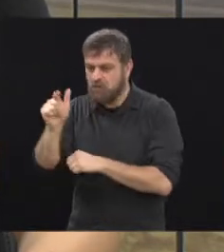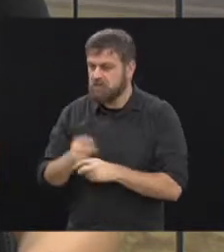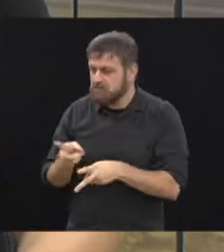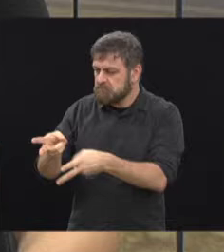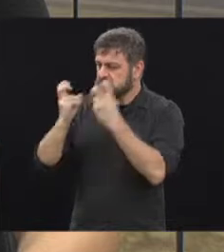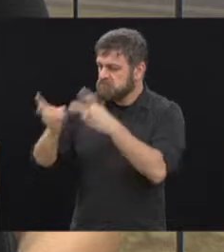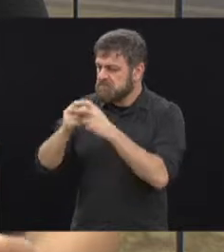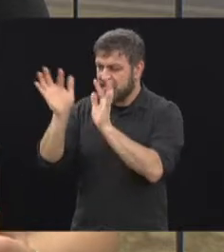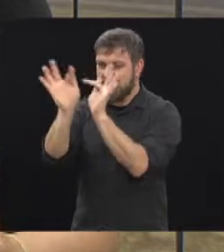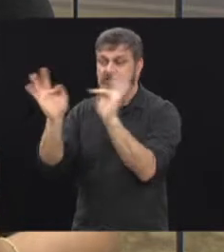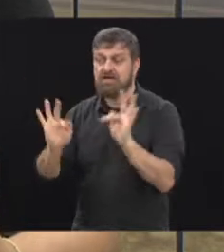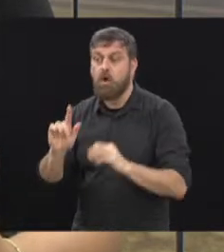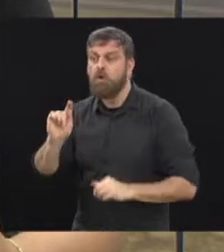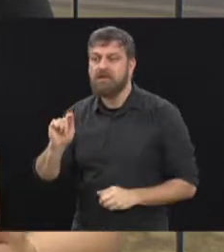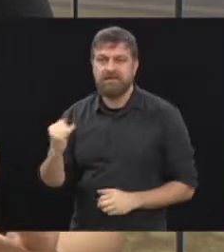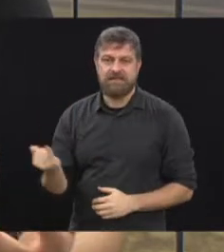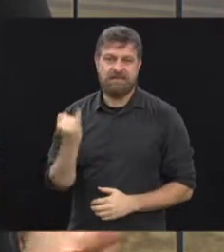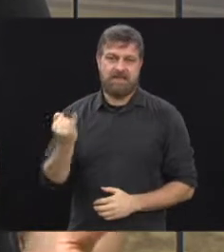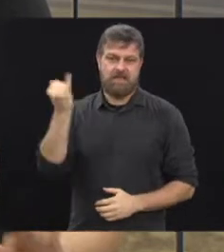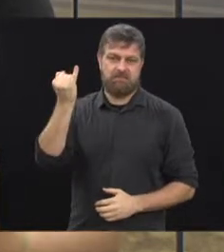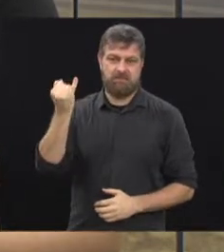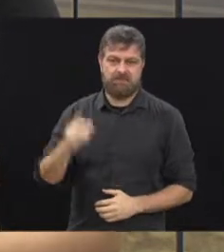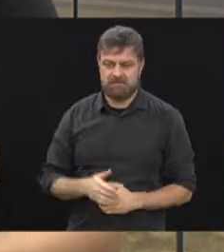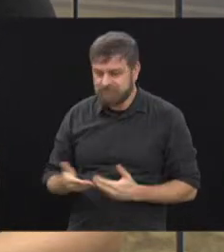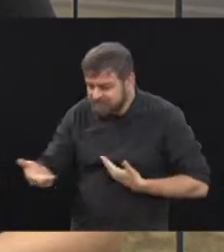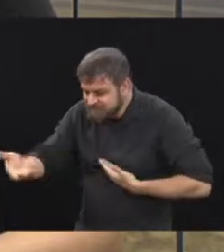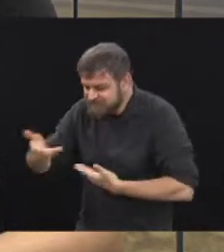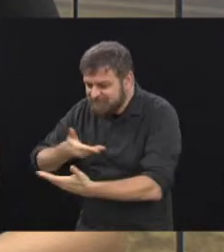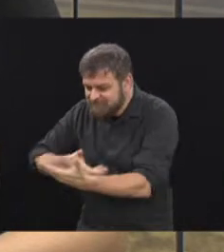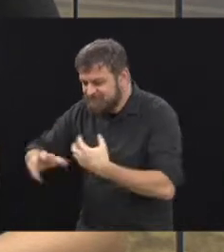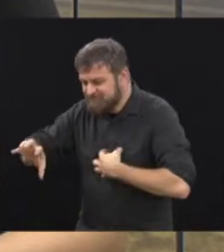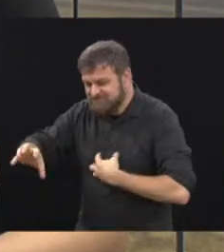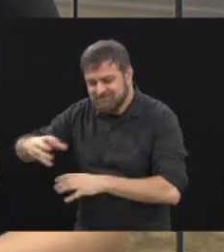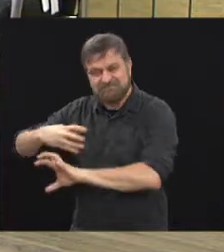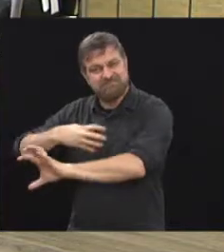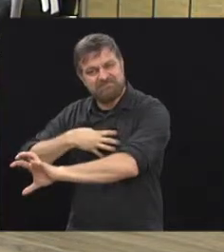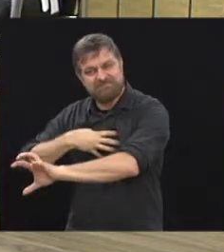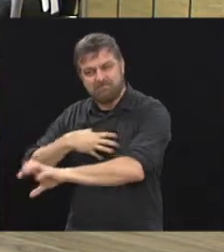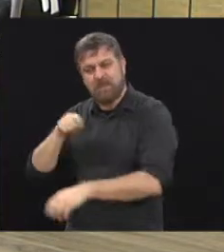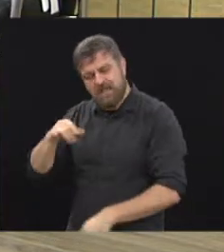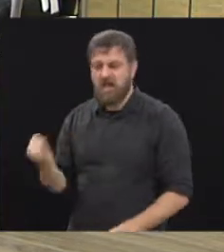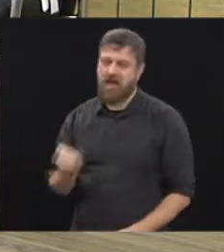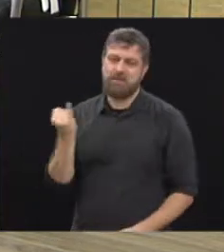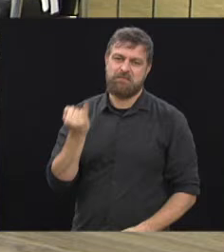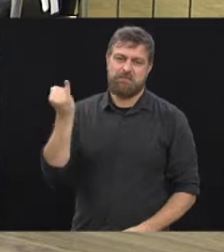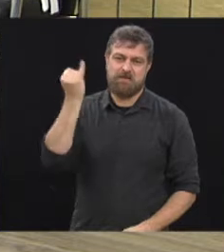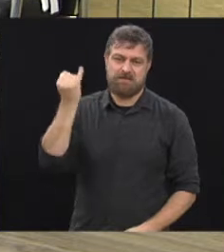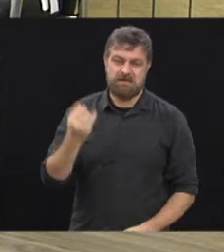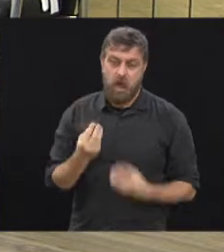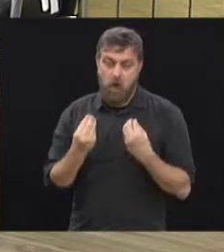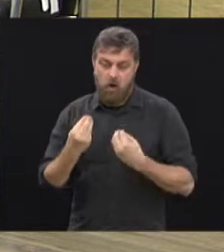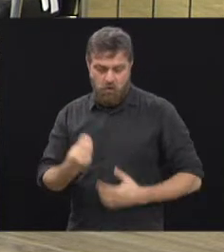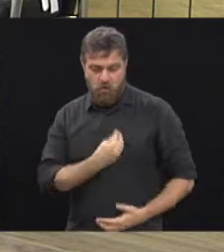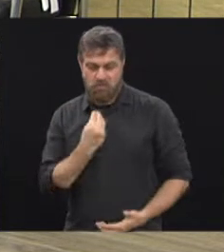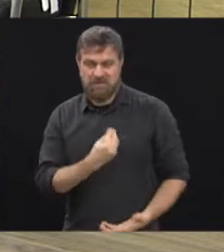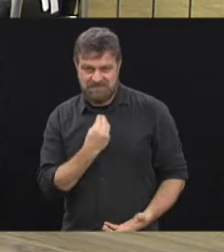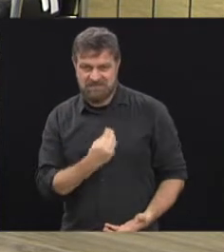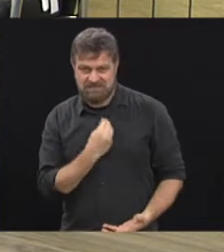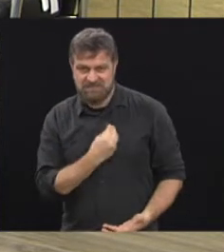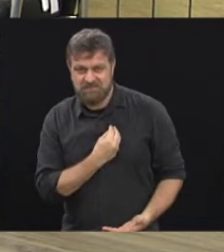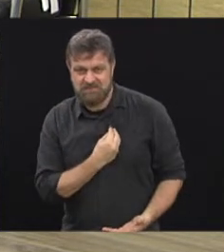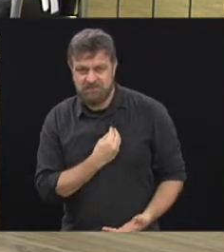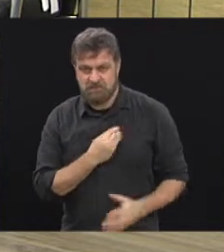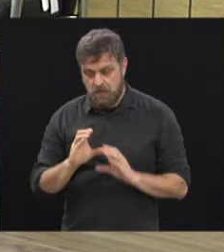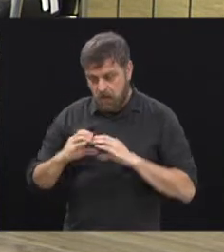que realmente importa, são a qualidade do relacionamento que você tem com as pessoas, né? E como você vive tudo isso. E